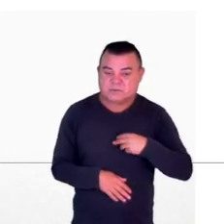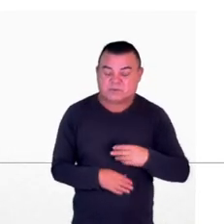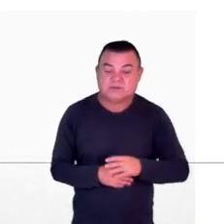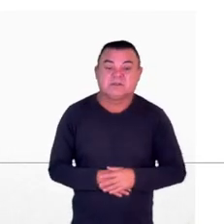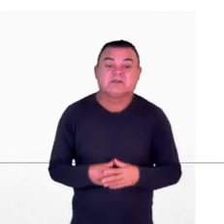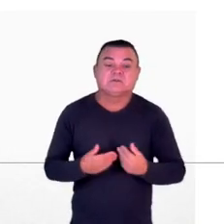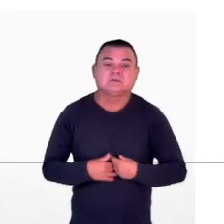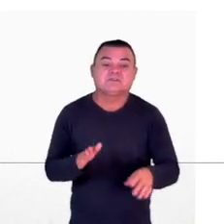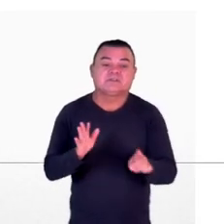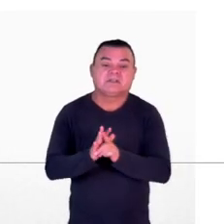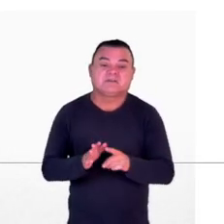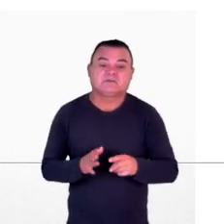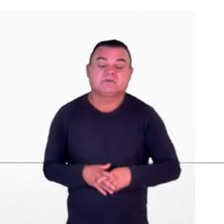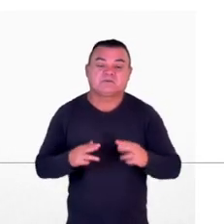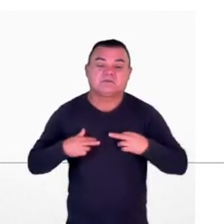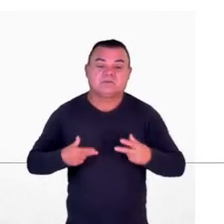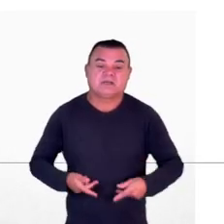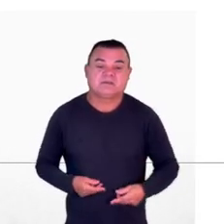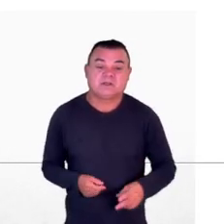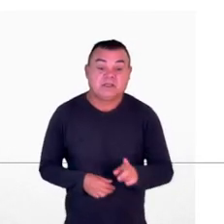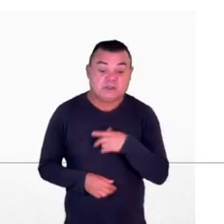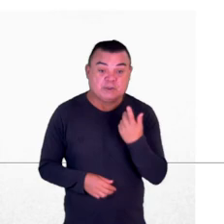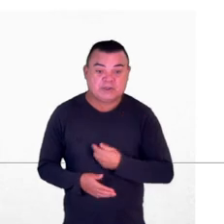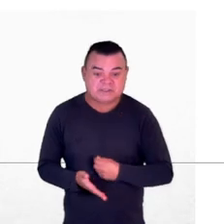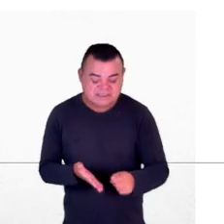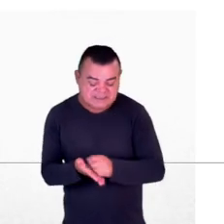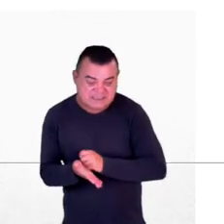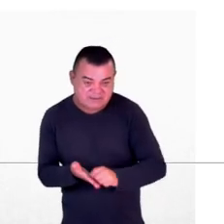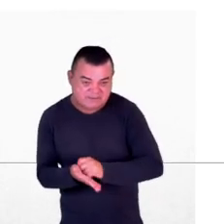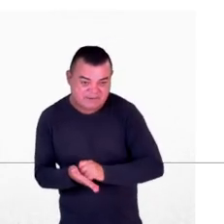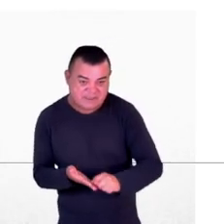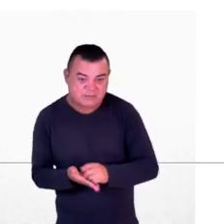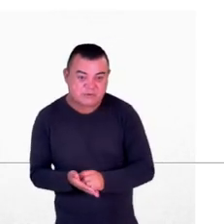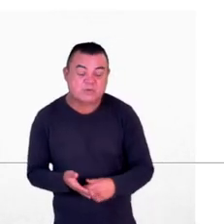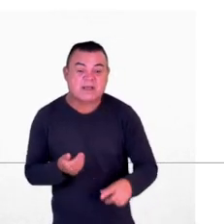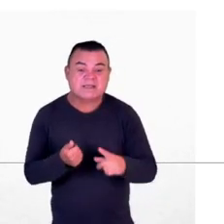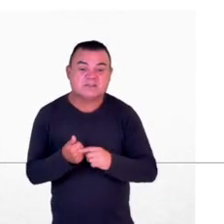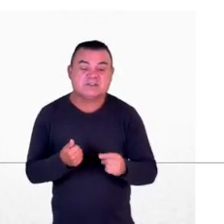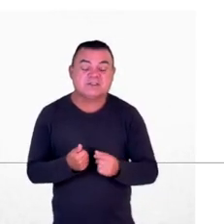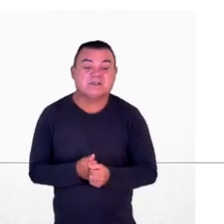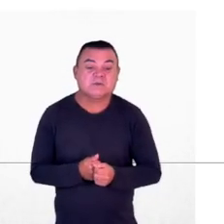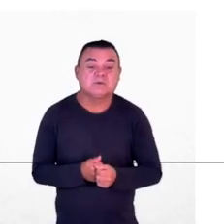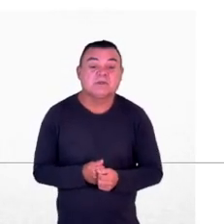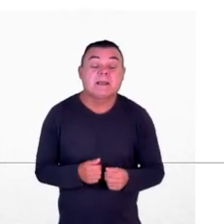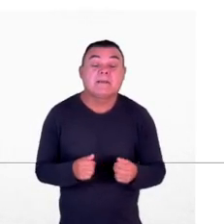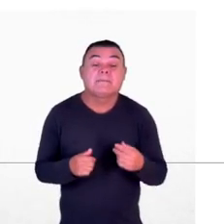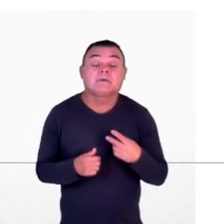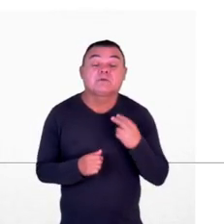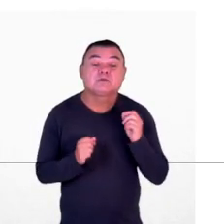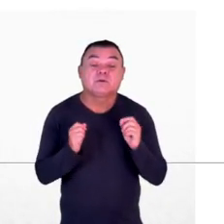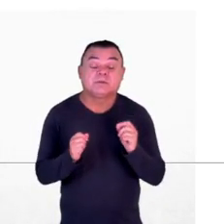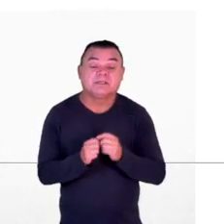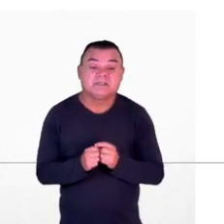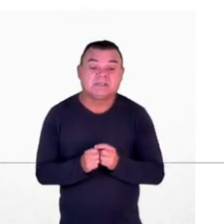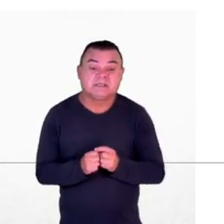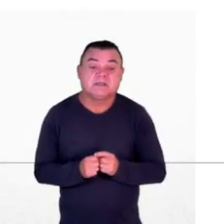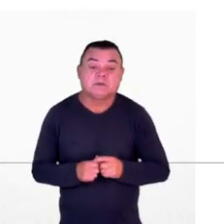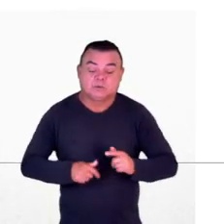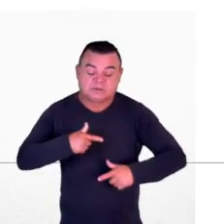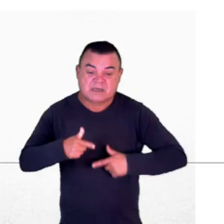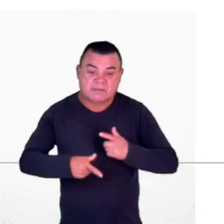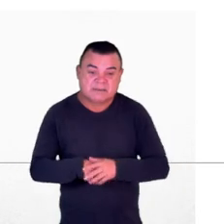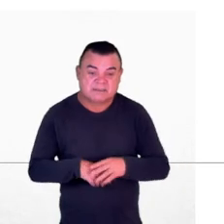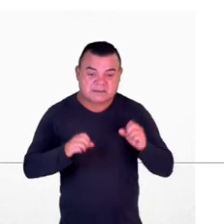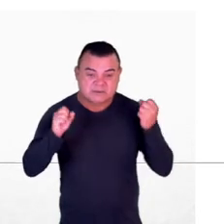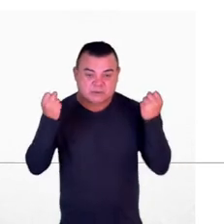artigo junto com a querida Doutora ela Vico né sobre a atuação das Indústrias transnacionais